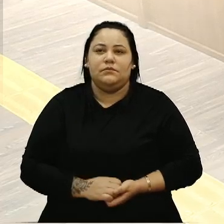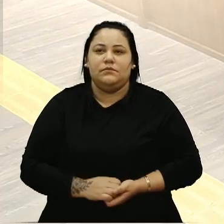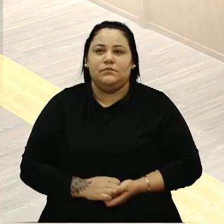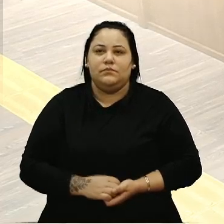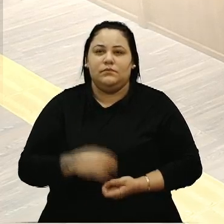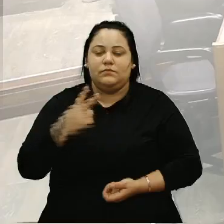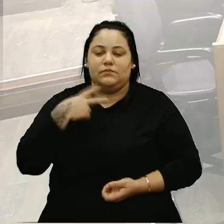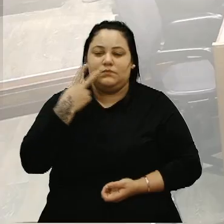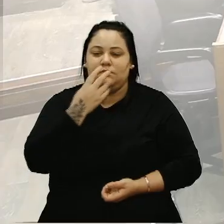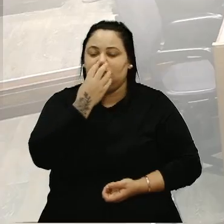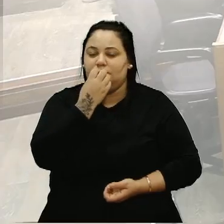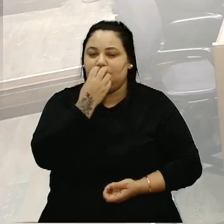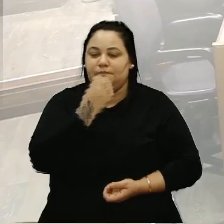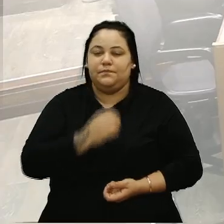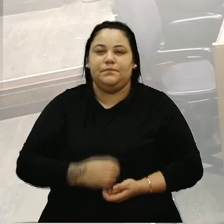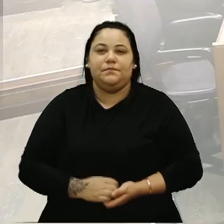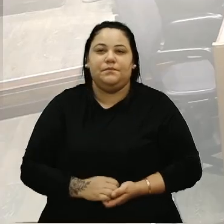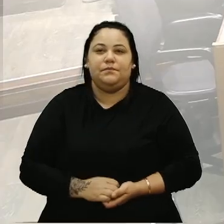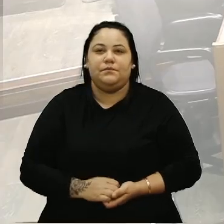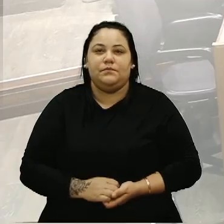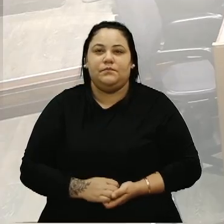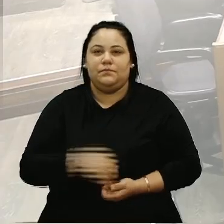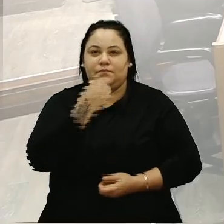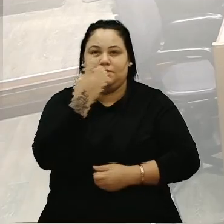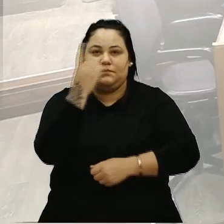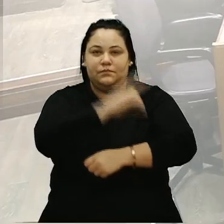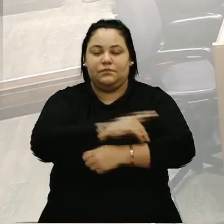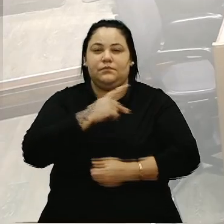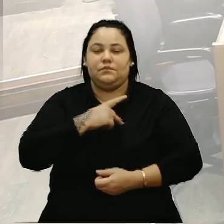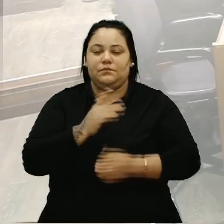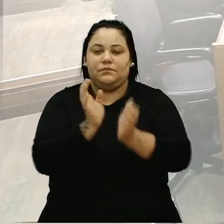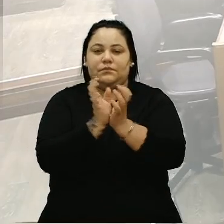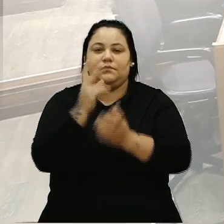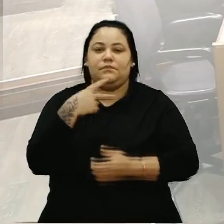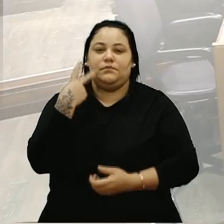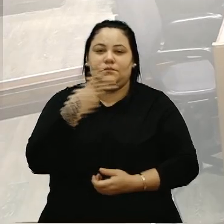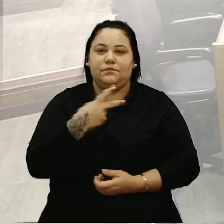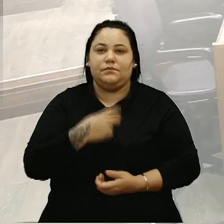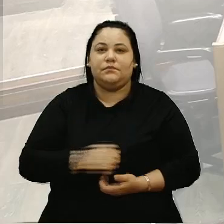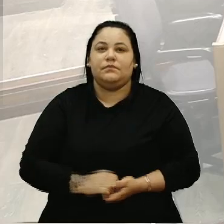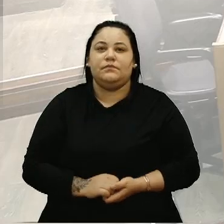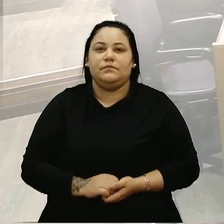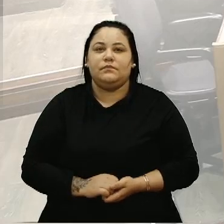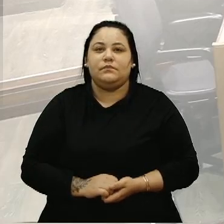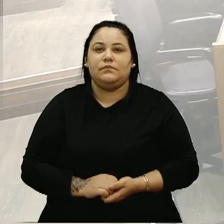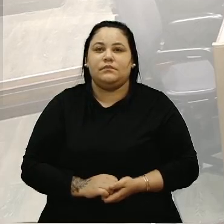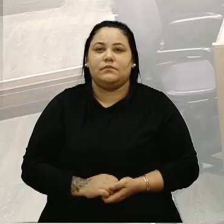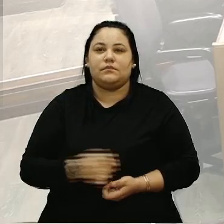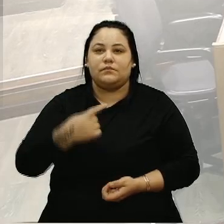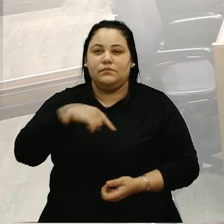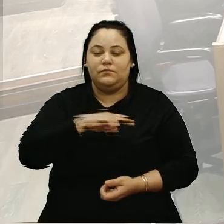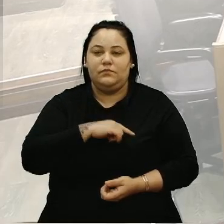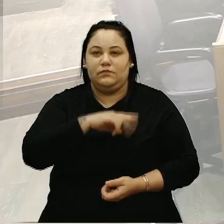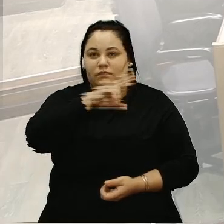vereador Camilles. Bom dia, senhora presidente, colegas vereadores, nosso prefeito